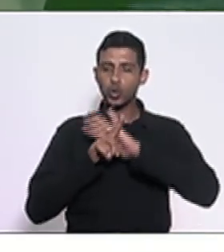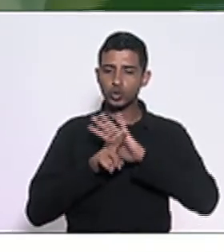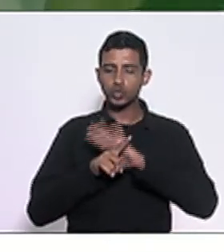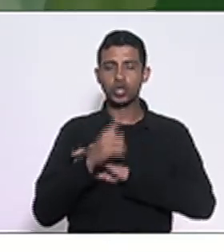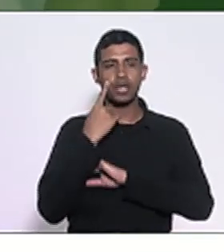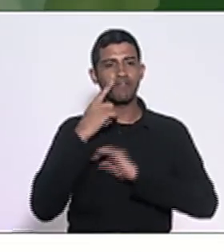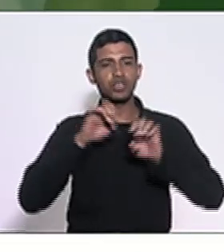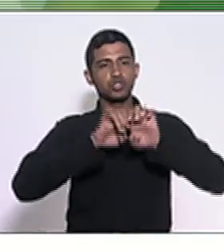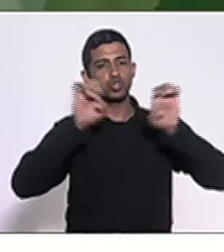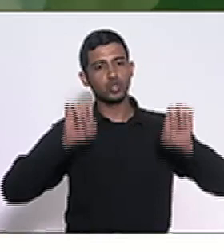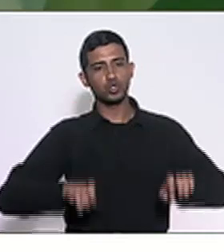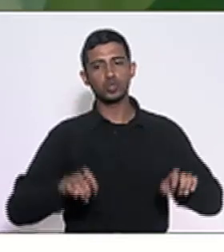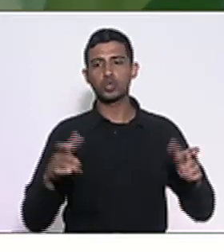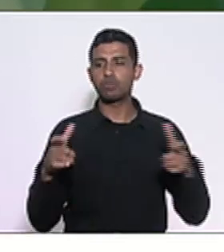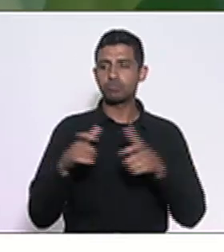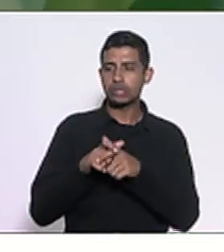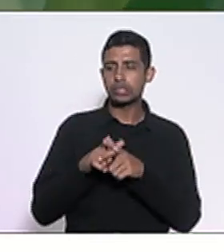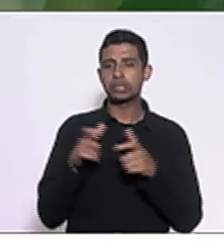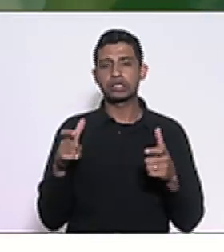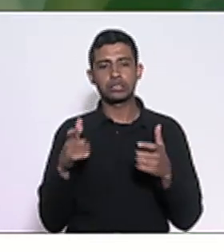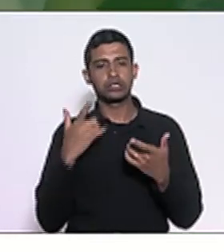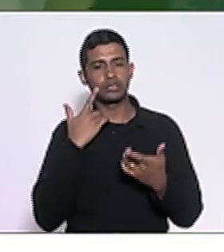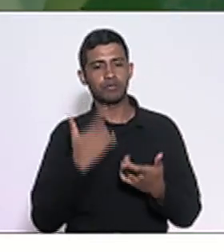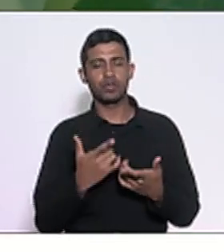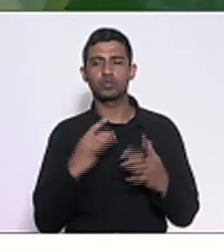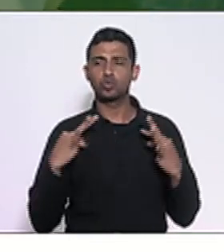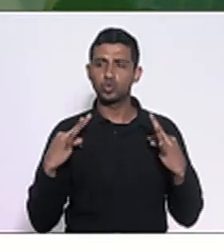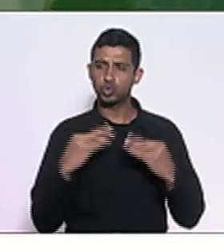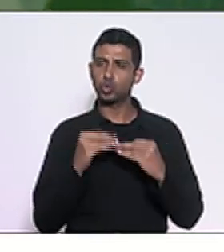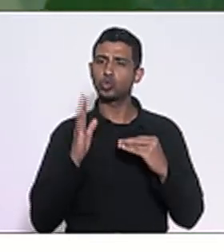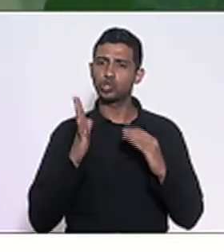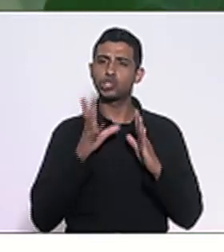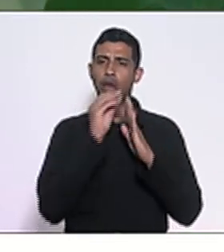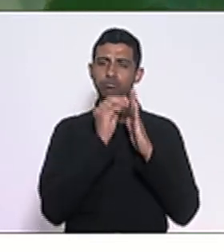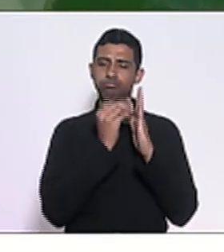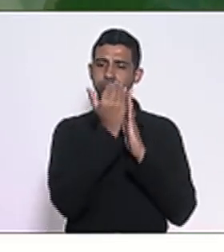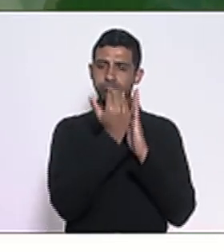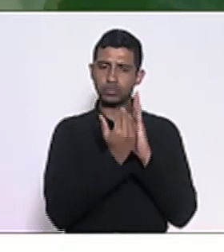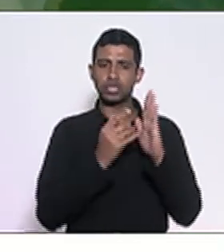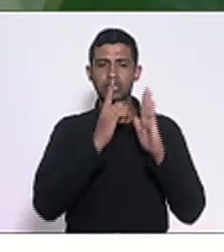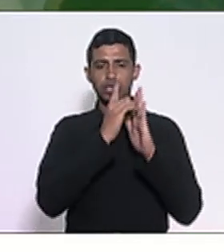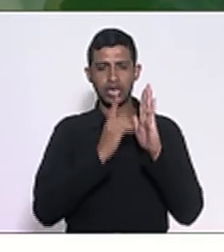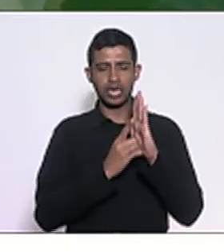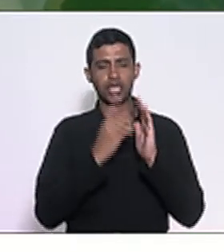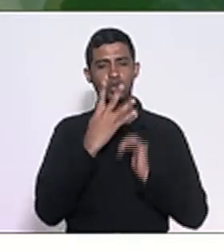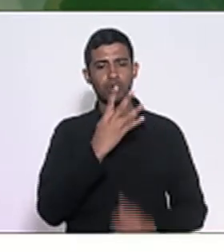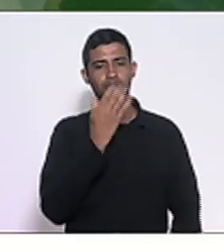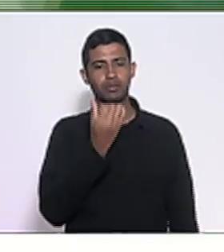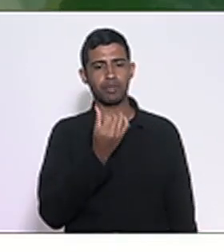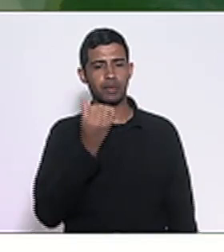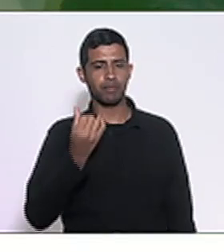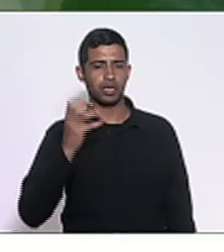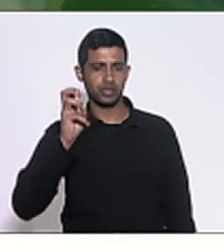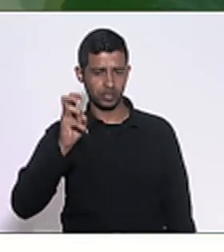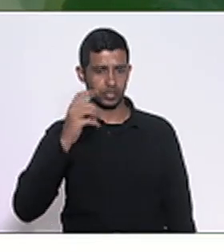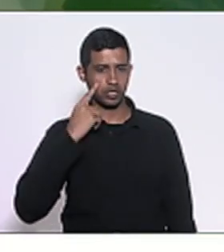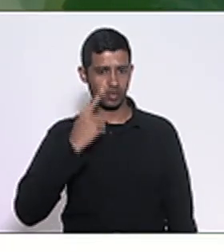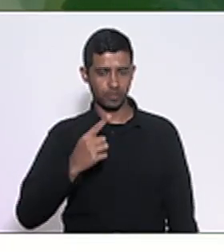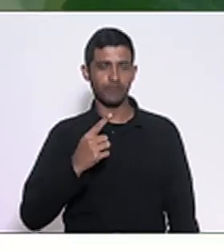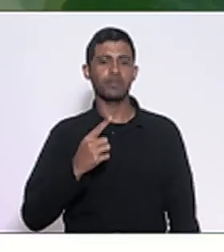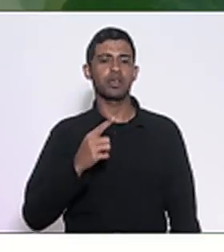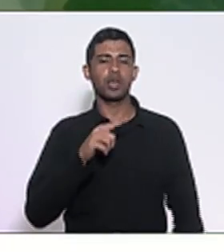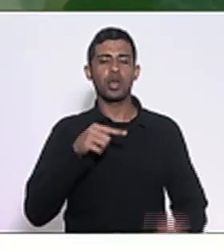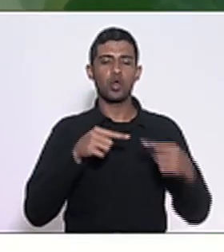pequeno porte, né? Tudo isso hoje já foi delimitado no decreto 46665, que restabeleceu o sistema estadual